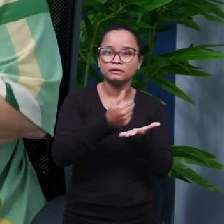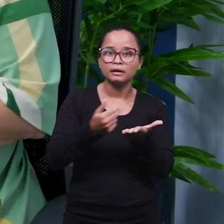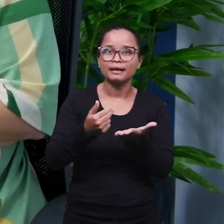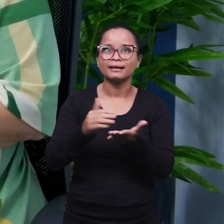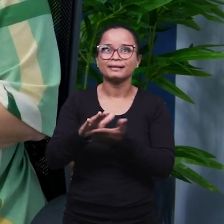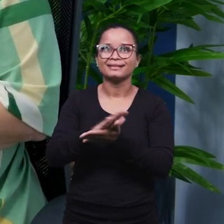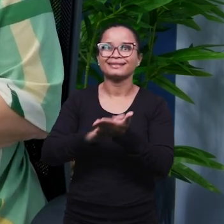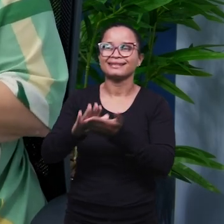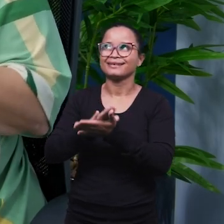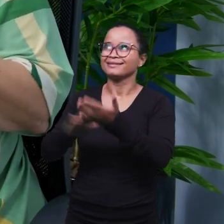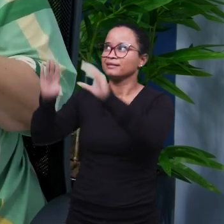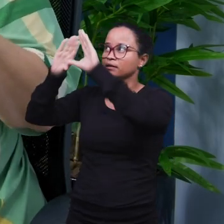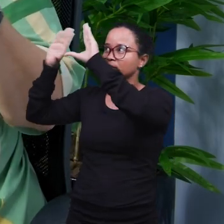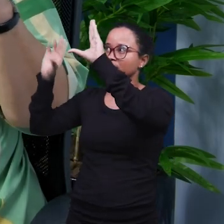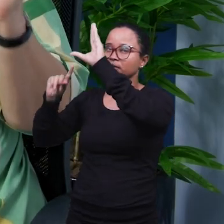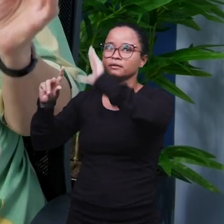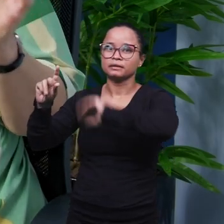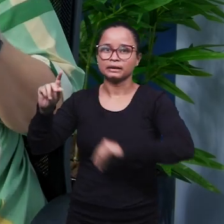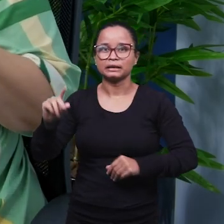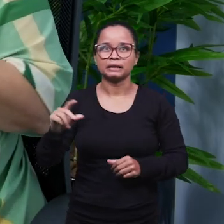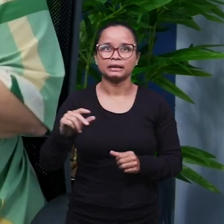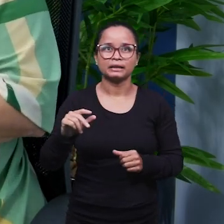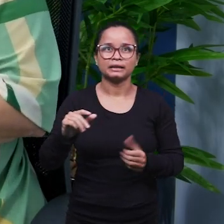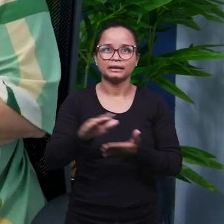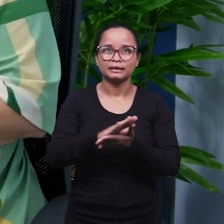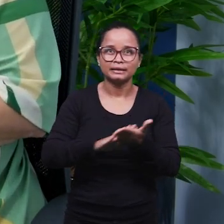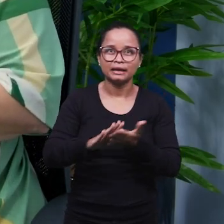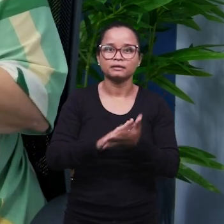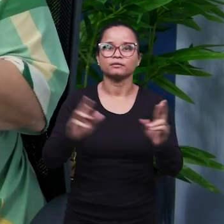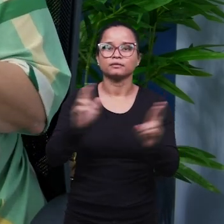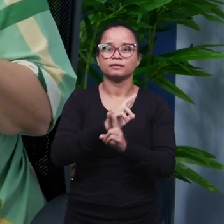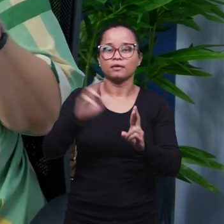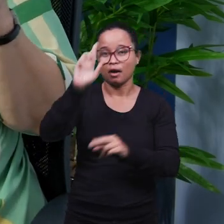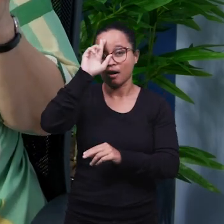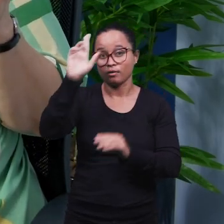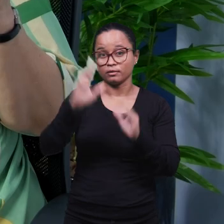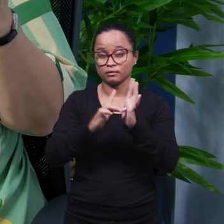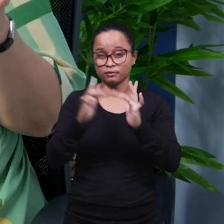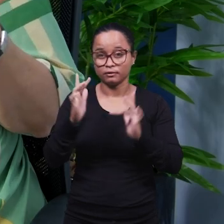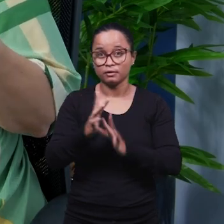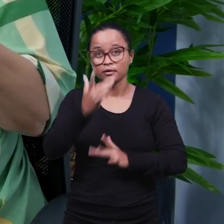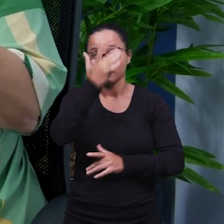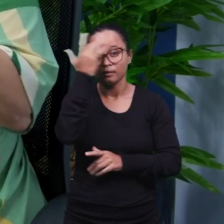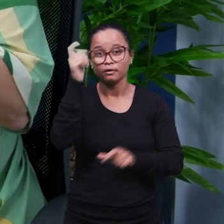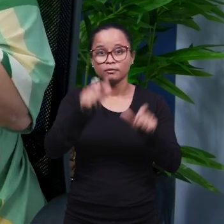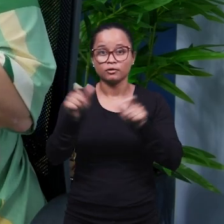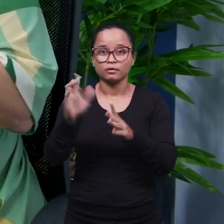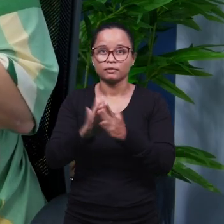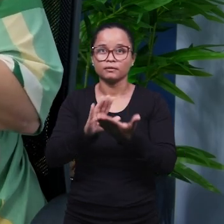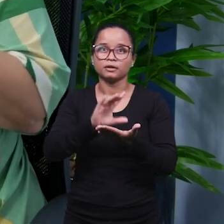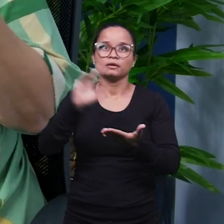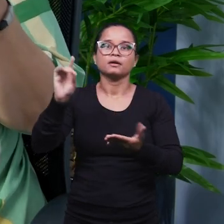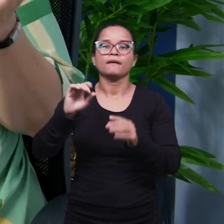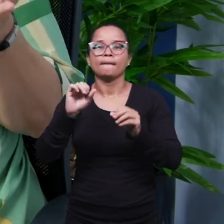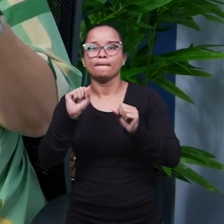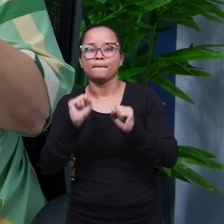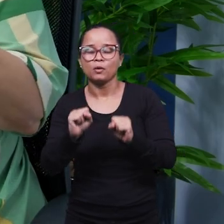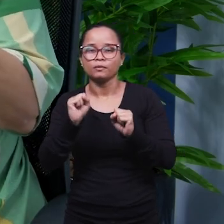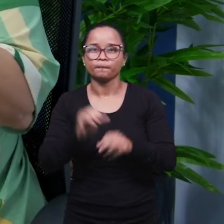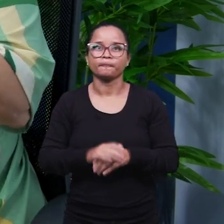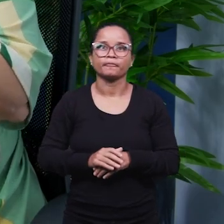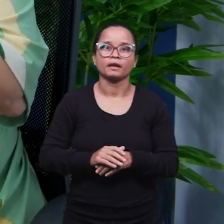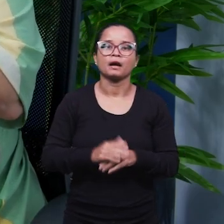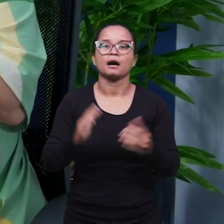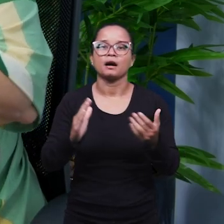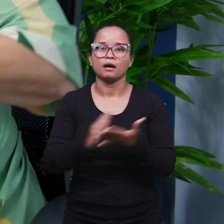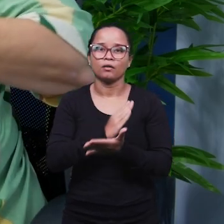à eternidade, nada relacionado ao Senhor Jesus ou a pessoas da Bíblia que podem